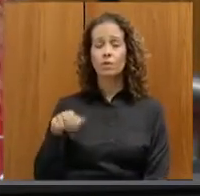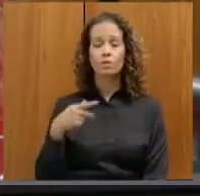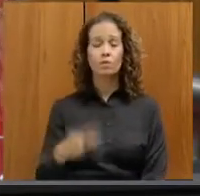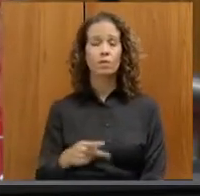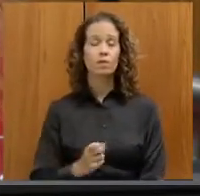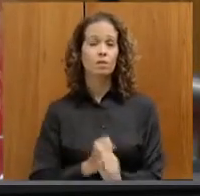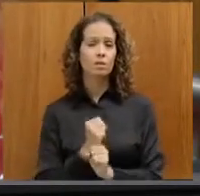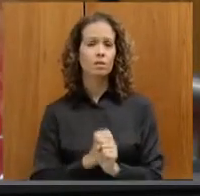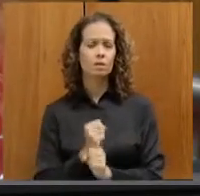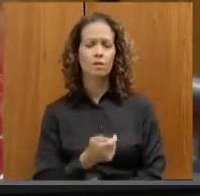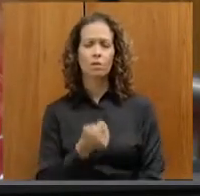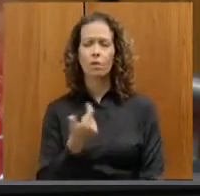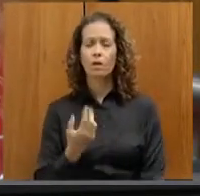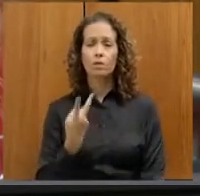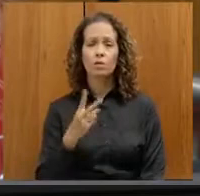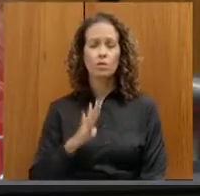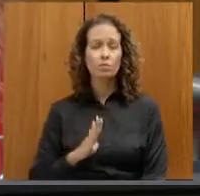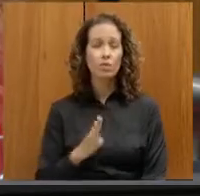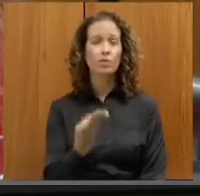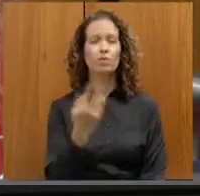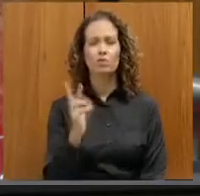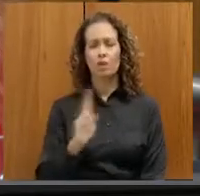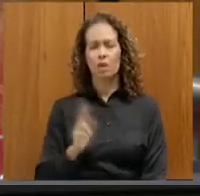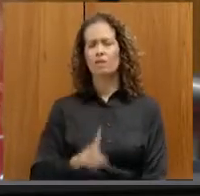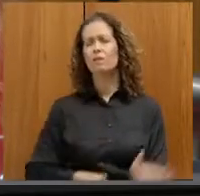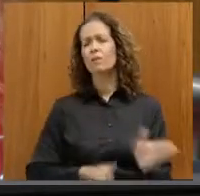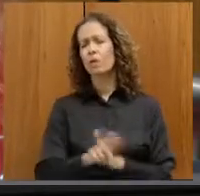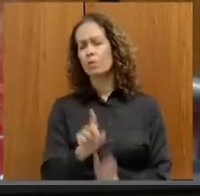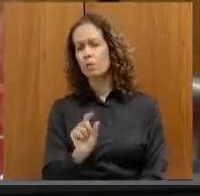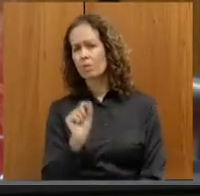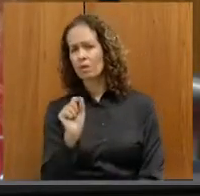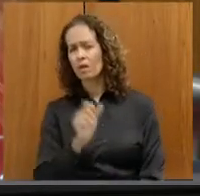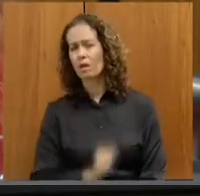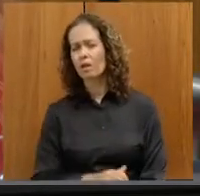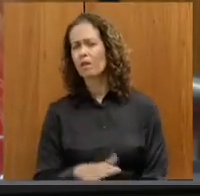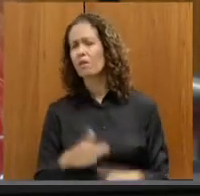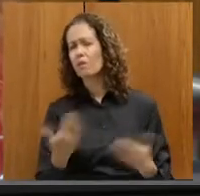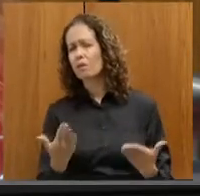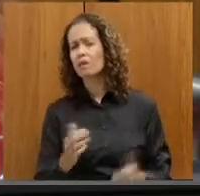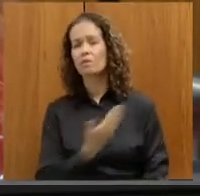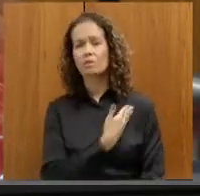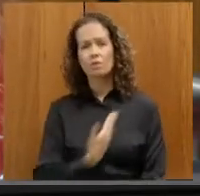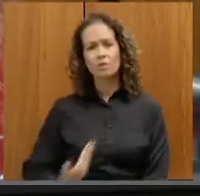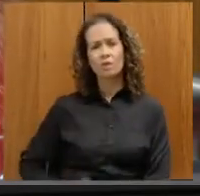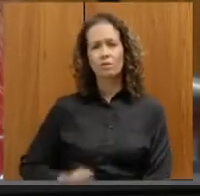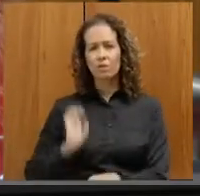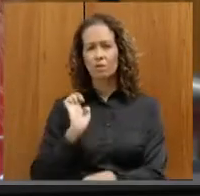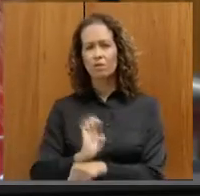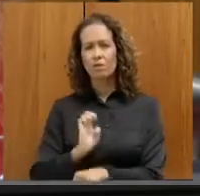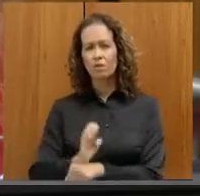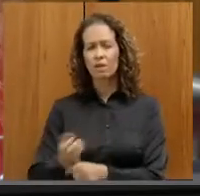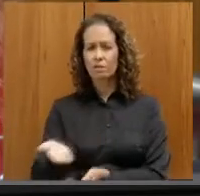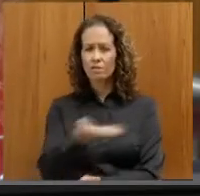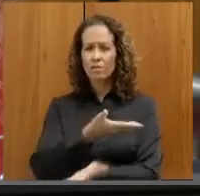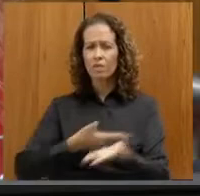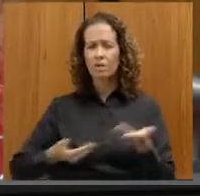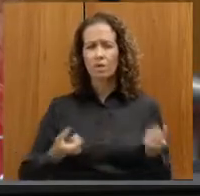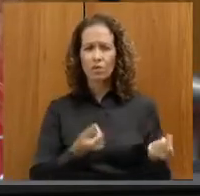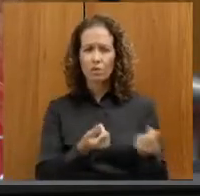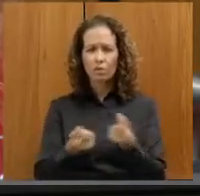ano quase Dois Bilhões de reais então minha pergunta é quando o governo do estado fará o repasse desses recursos